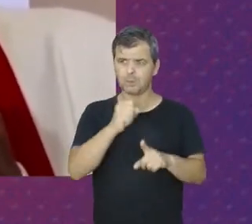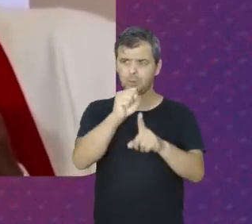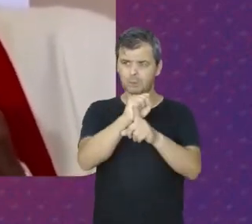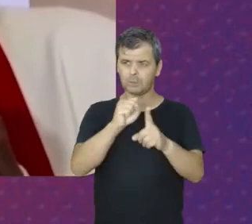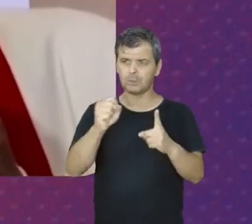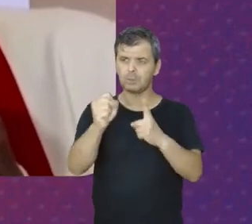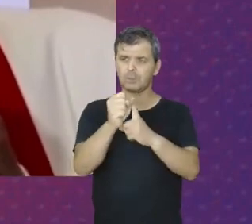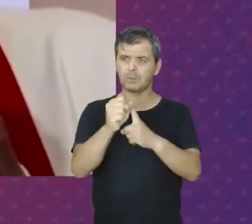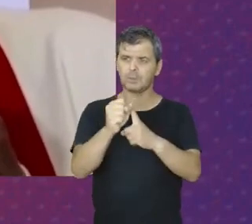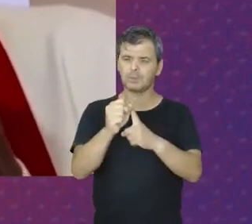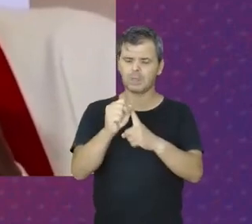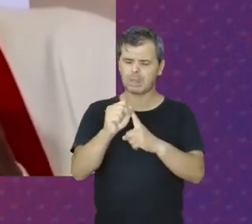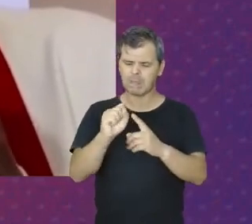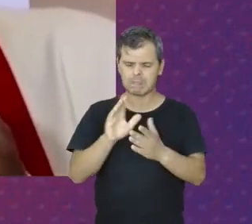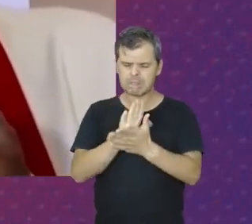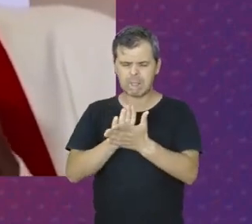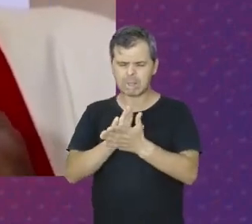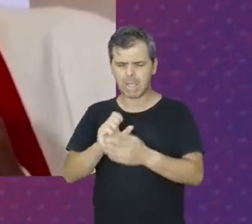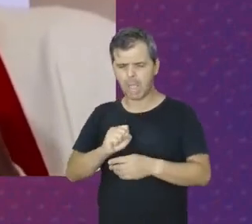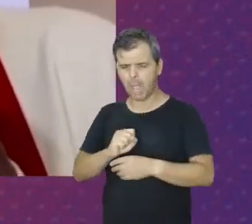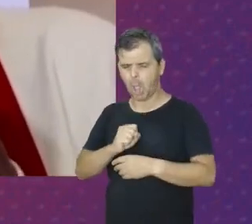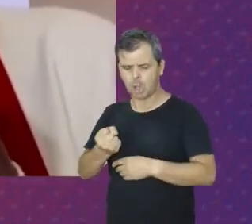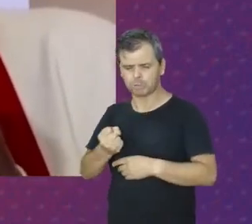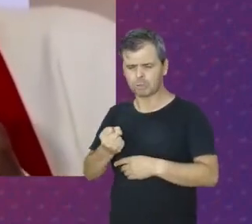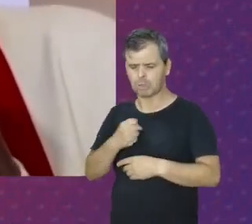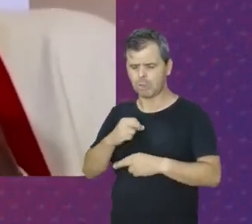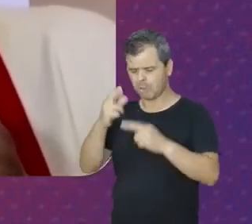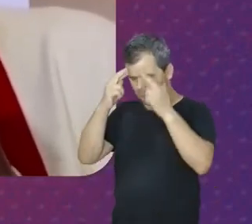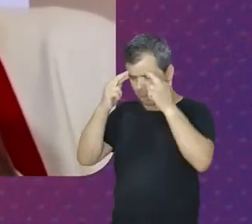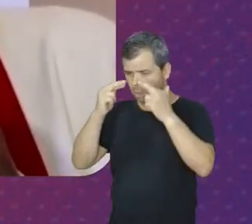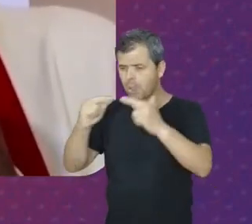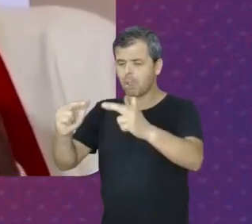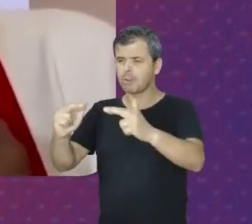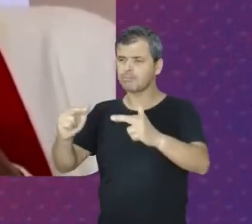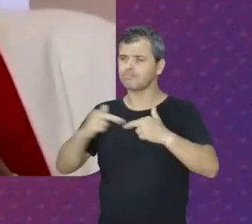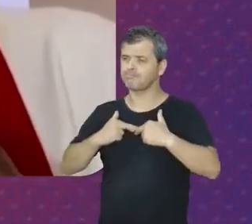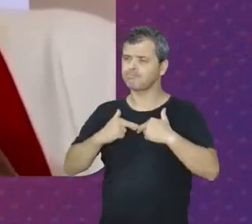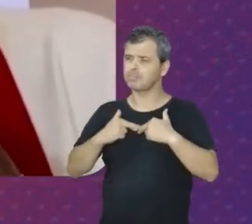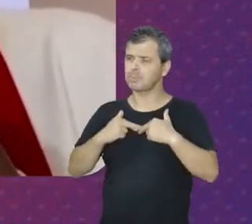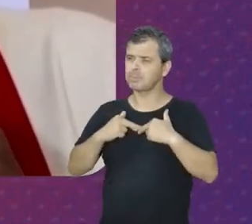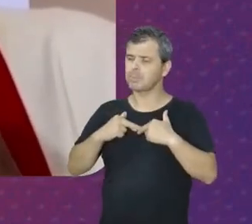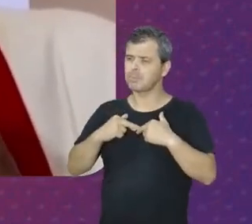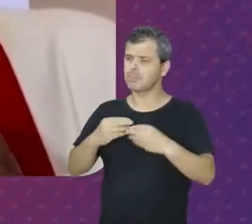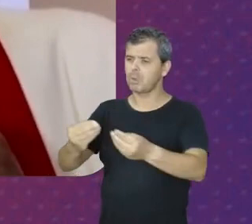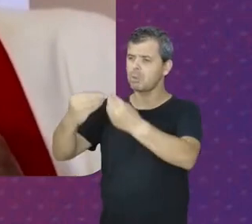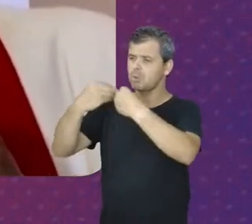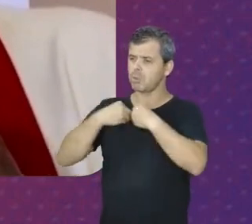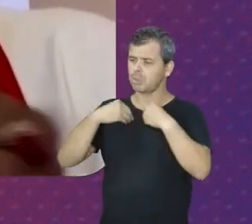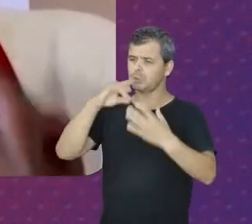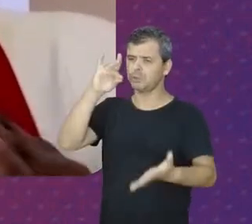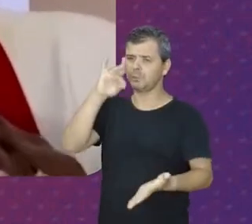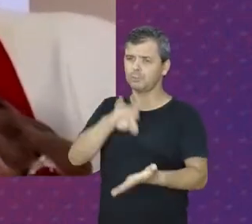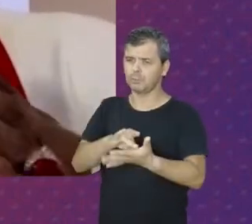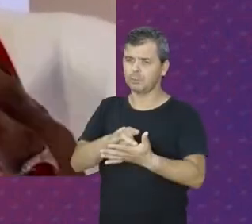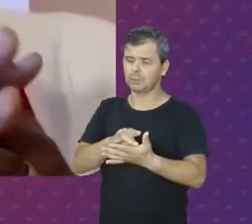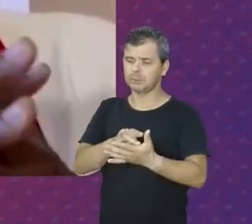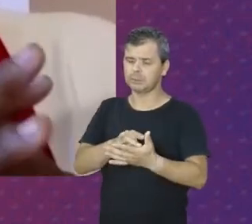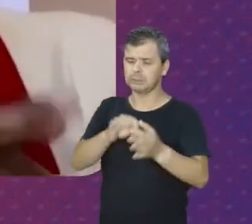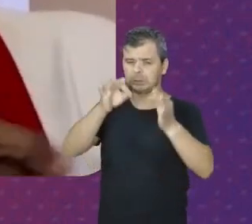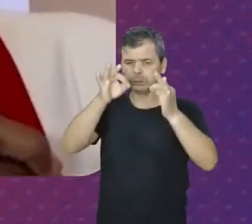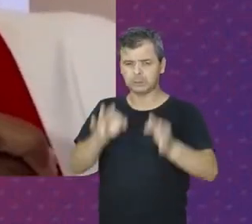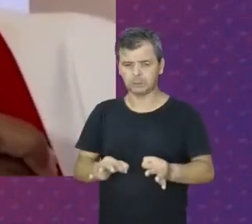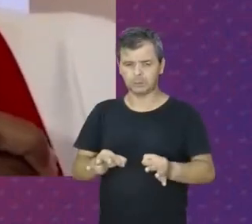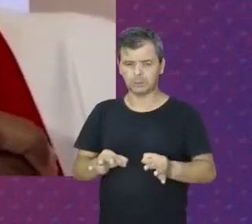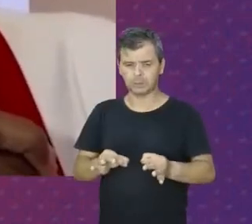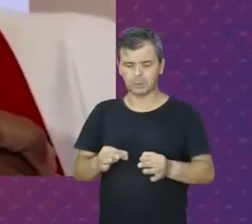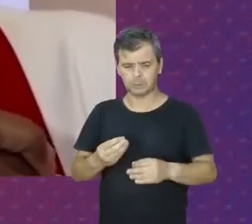sociedade sem ódio, uma sociedade que nos respeite, que nos dê absolutamente as condições exatas